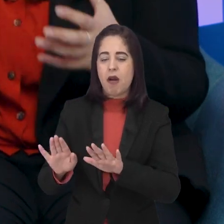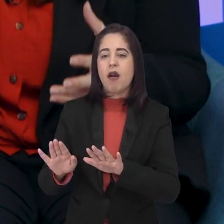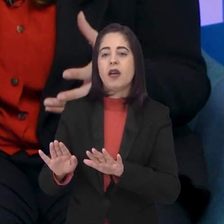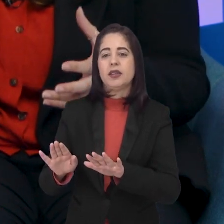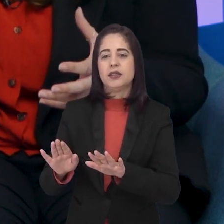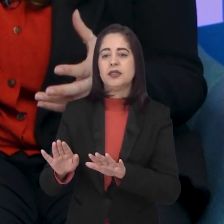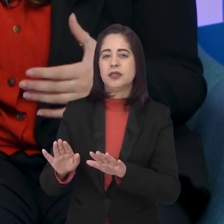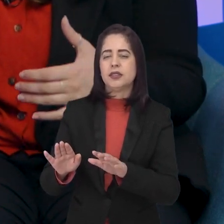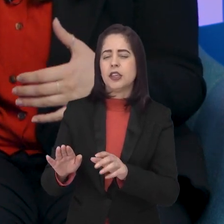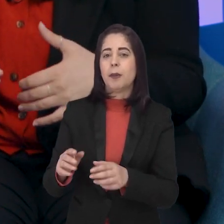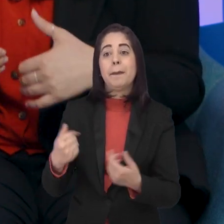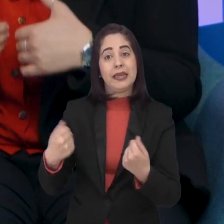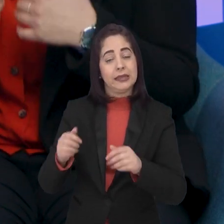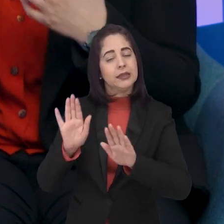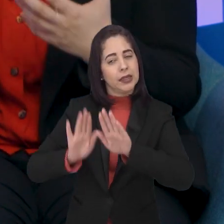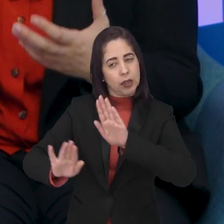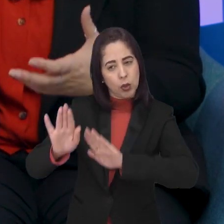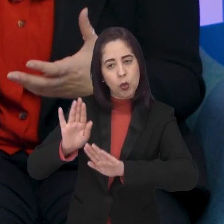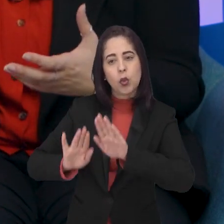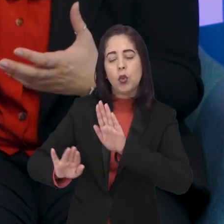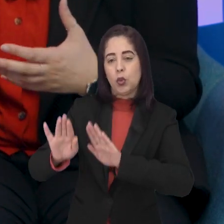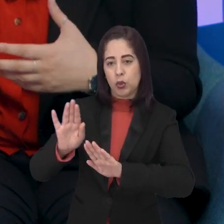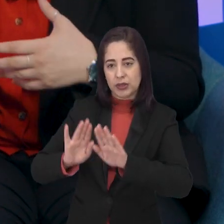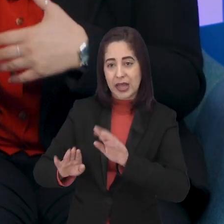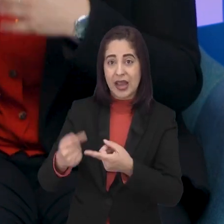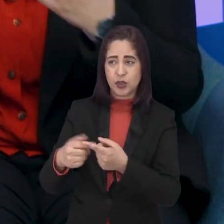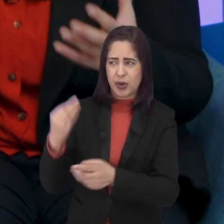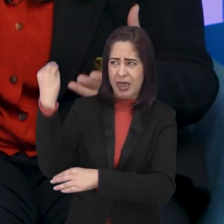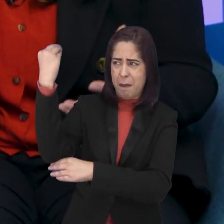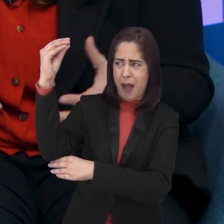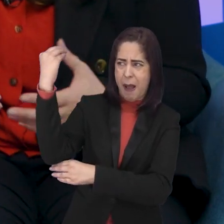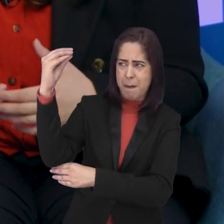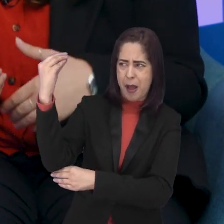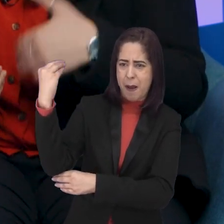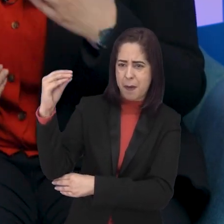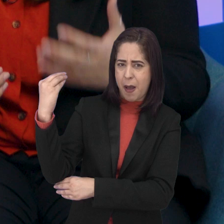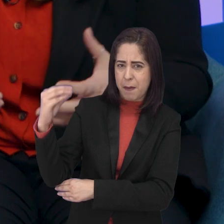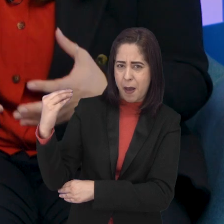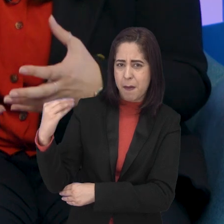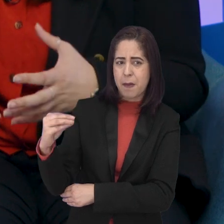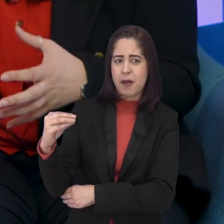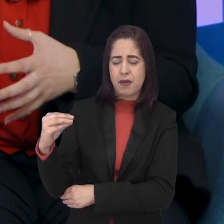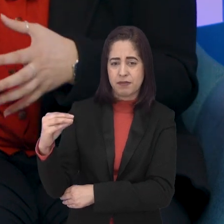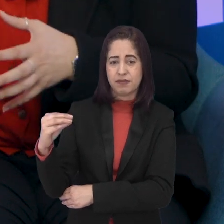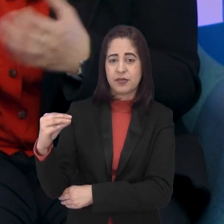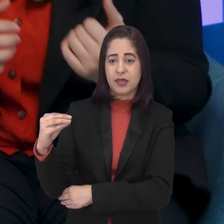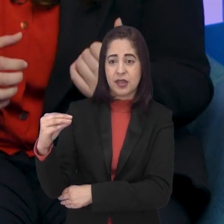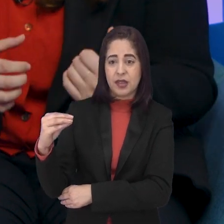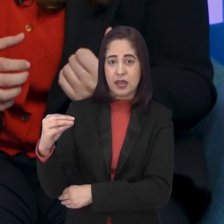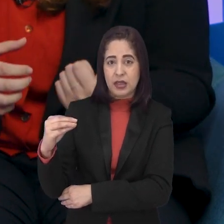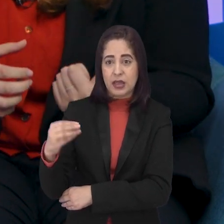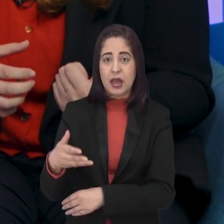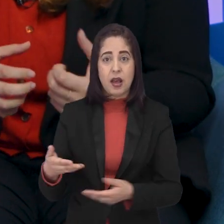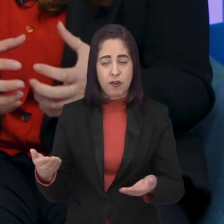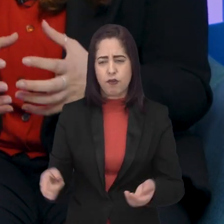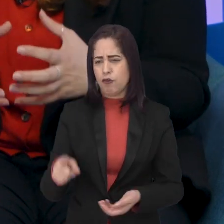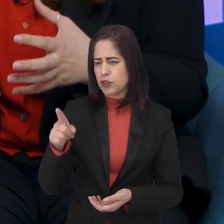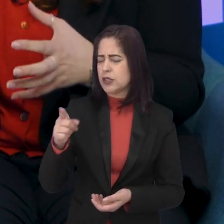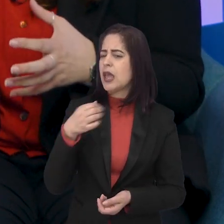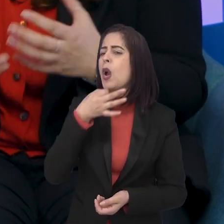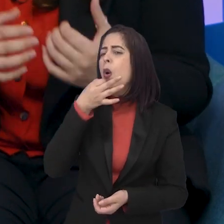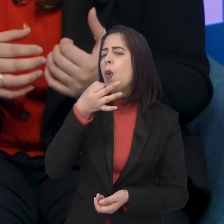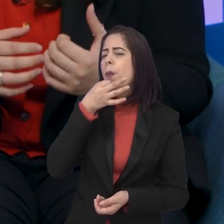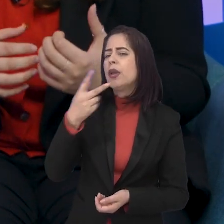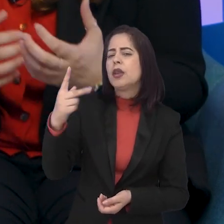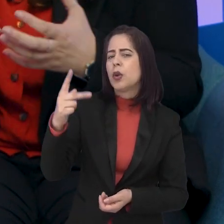né, eram as fake news. A gente tinha que tomar muito cuidado com matérias publicadas, a fonte, etc. Hoje, Limão, você